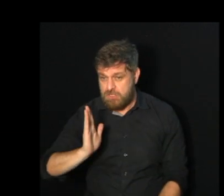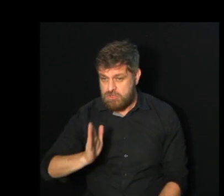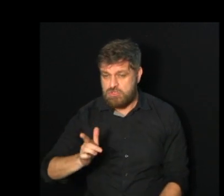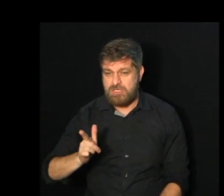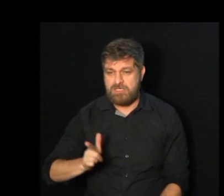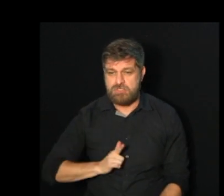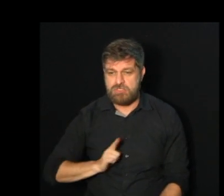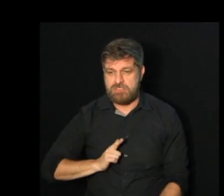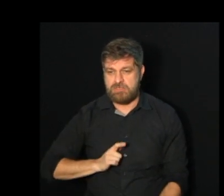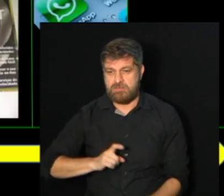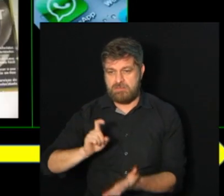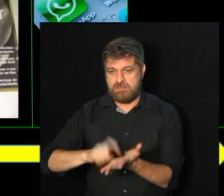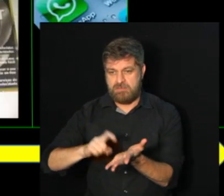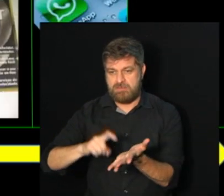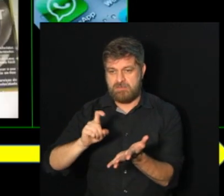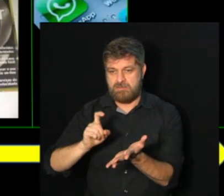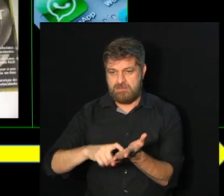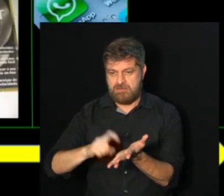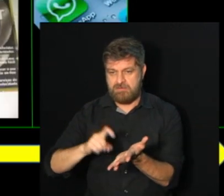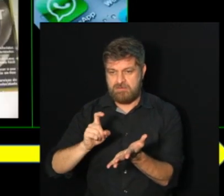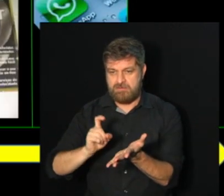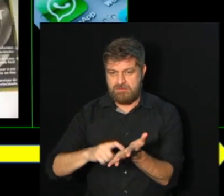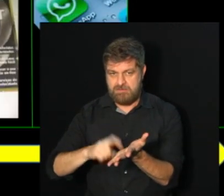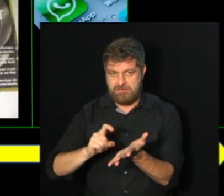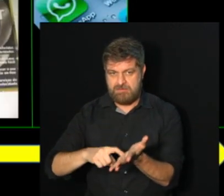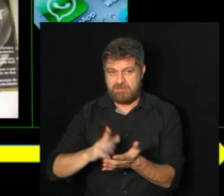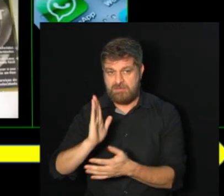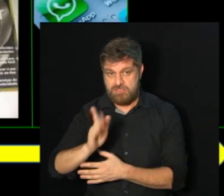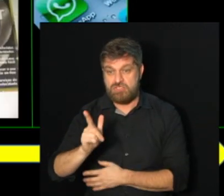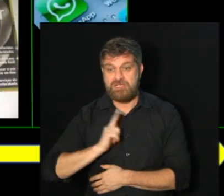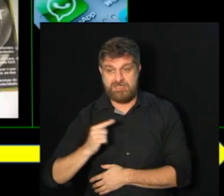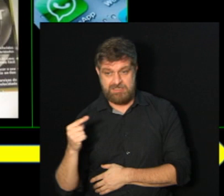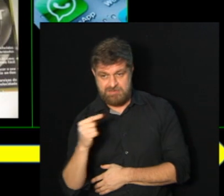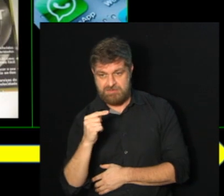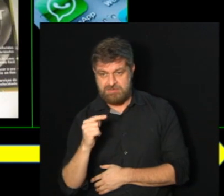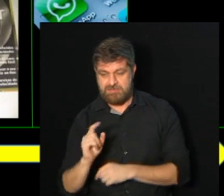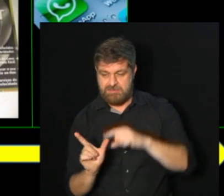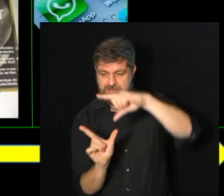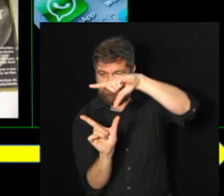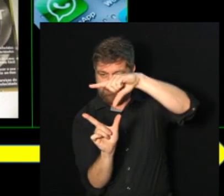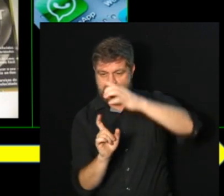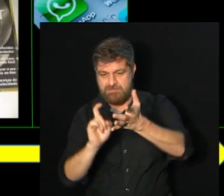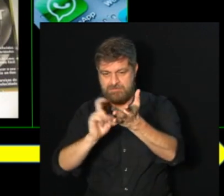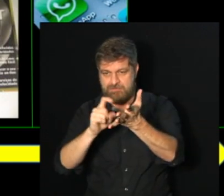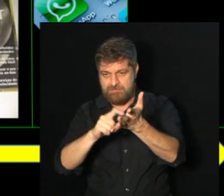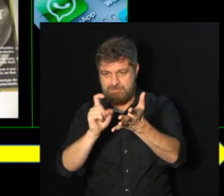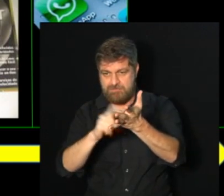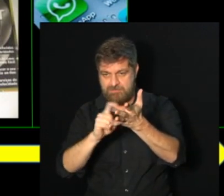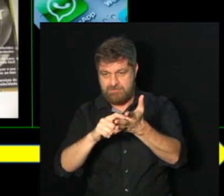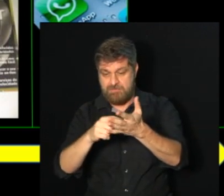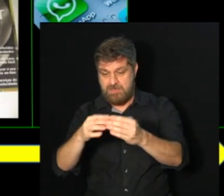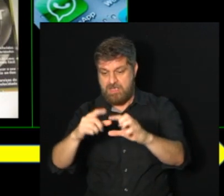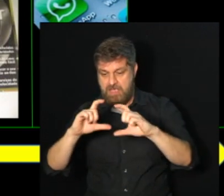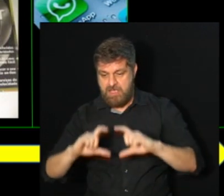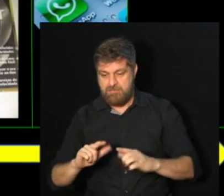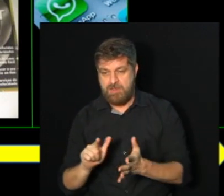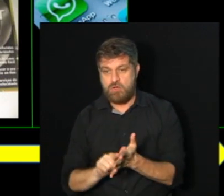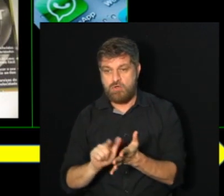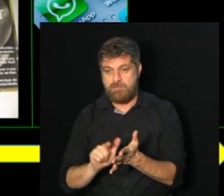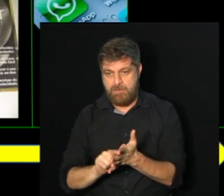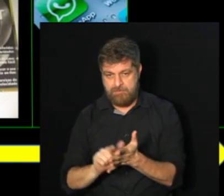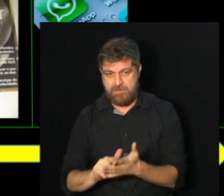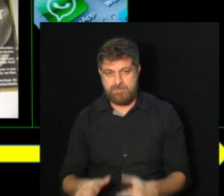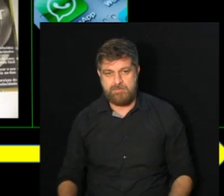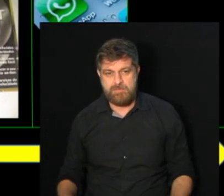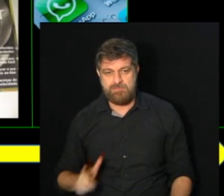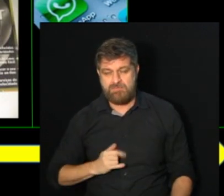a telegrafia, então nós já tínhamos a telegrafia à disposição do radioamador. Então nós já estávamos muito além da tecnologia. A ideia